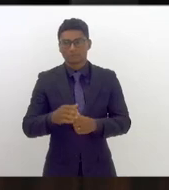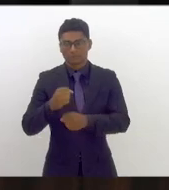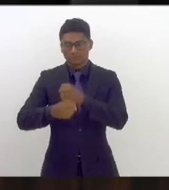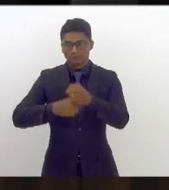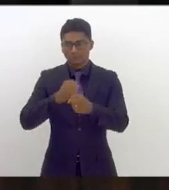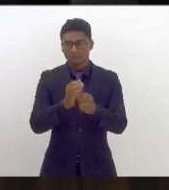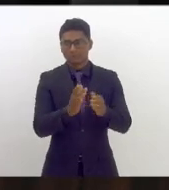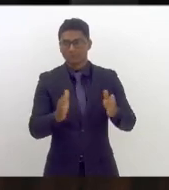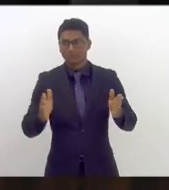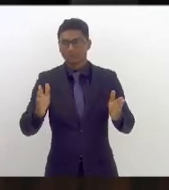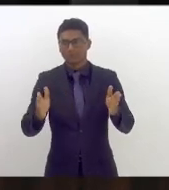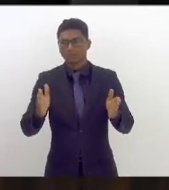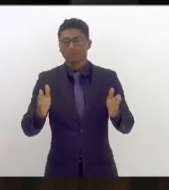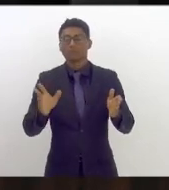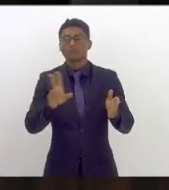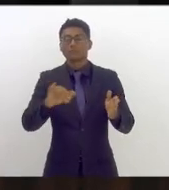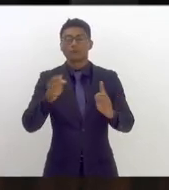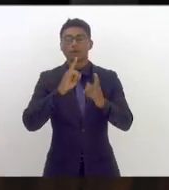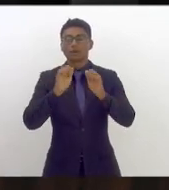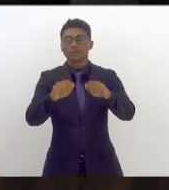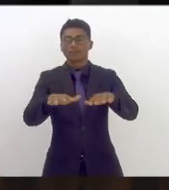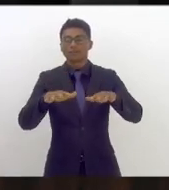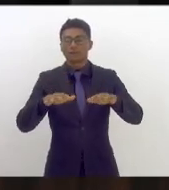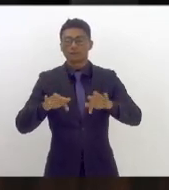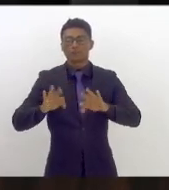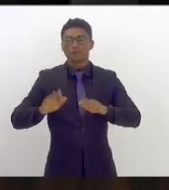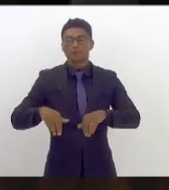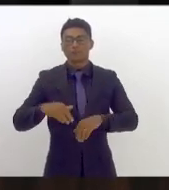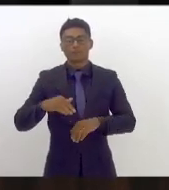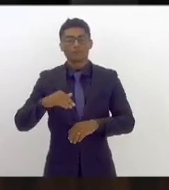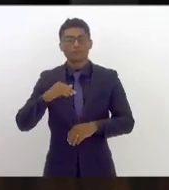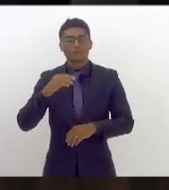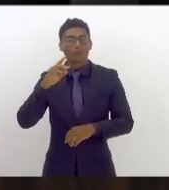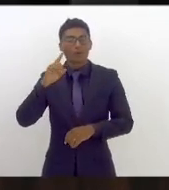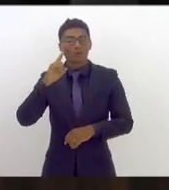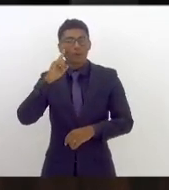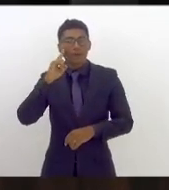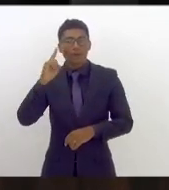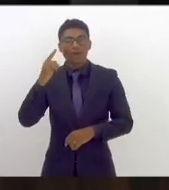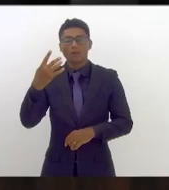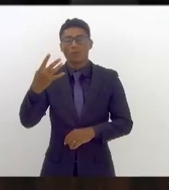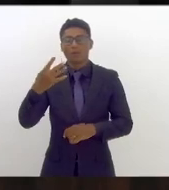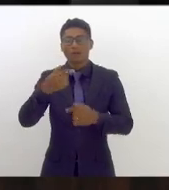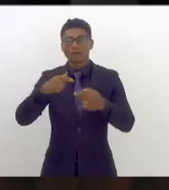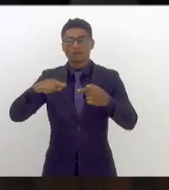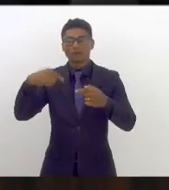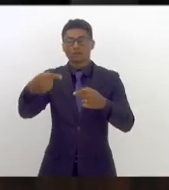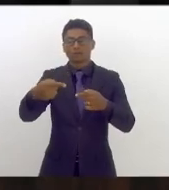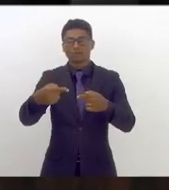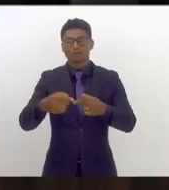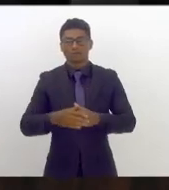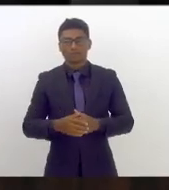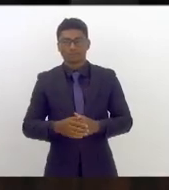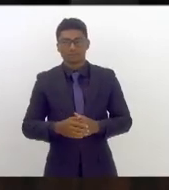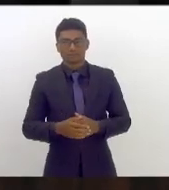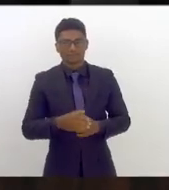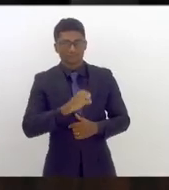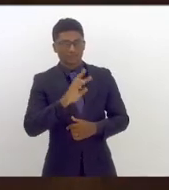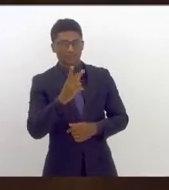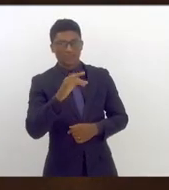solene de encerramento na quarta. O Chico falou que vai votar a favor, inclusive, se tirar da pauta